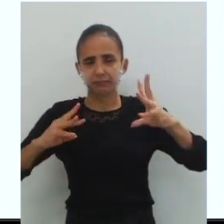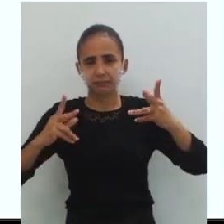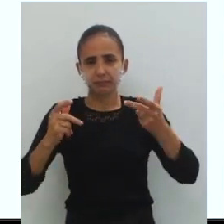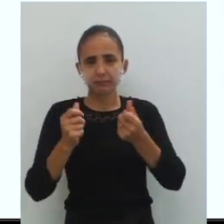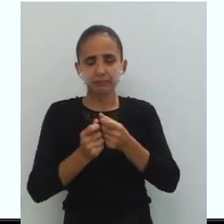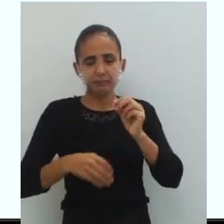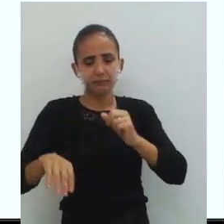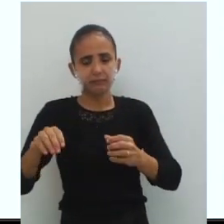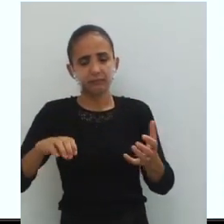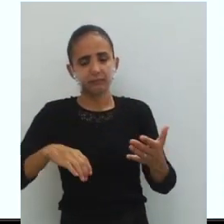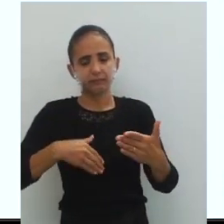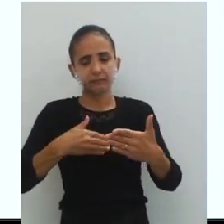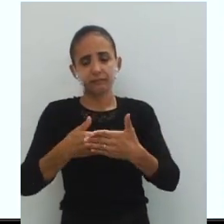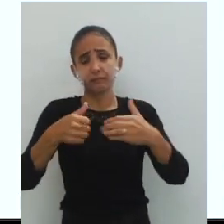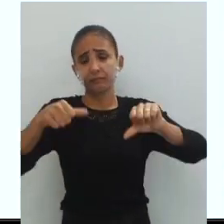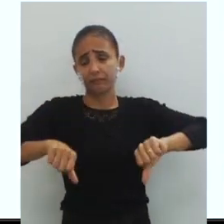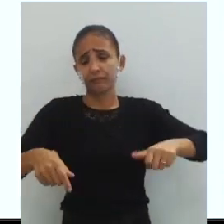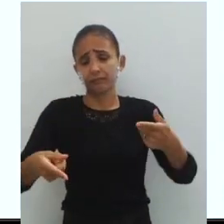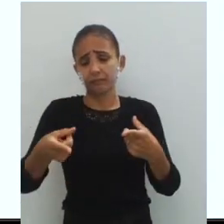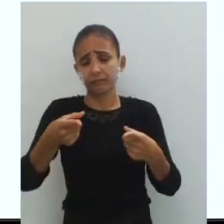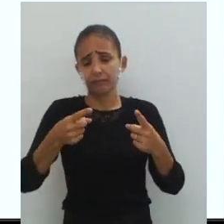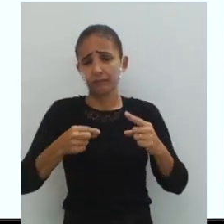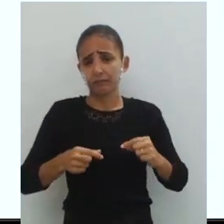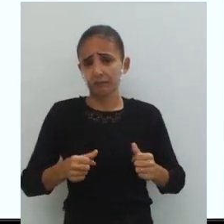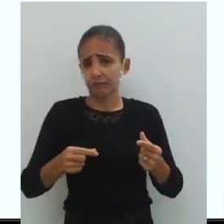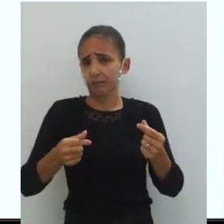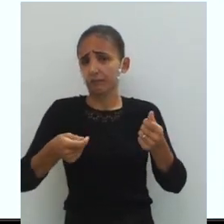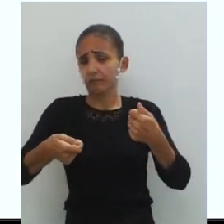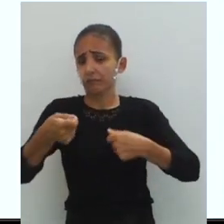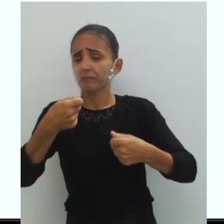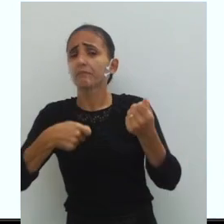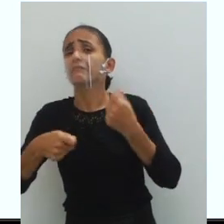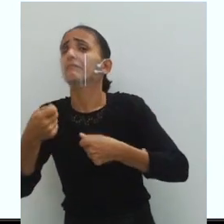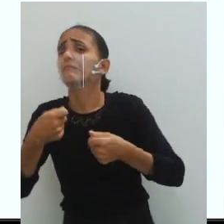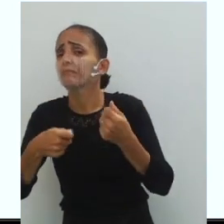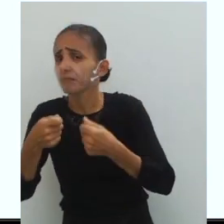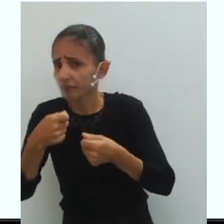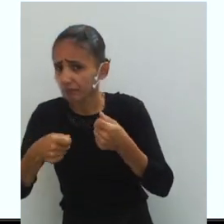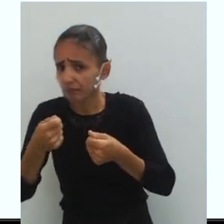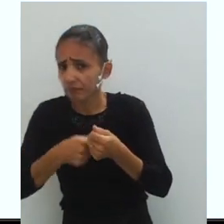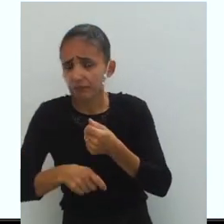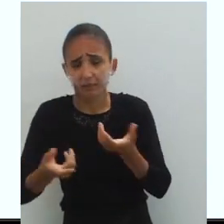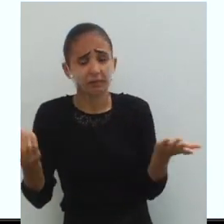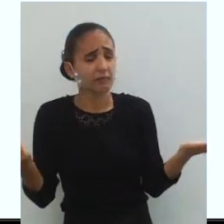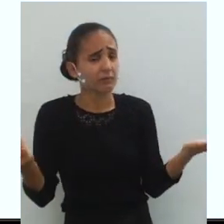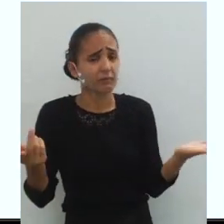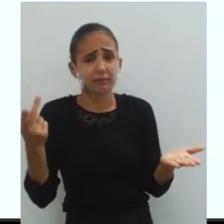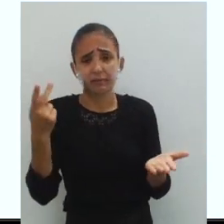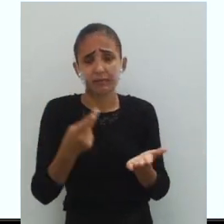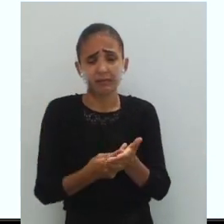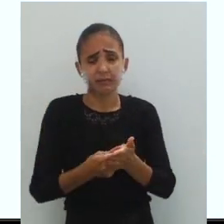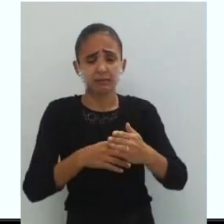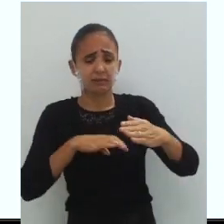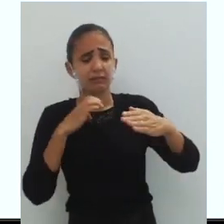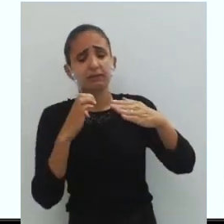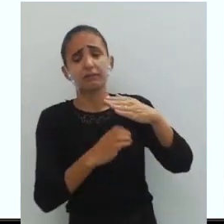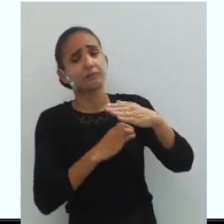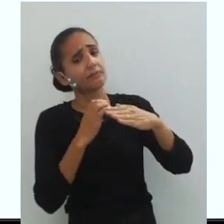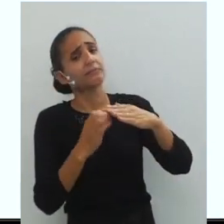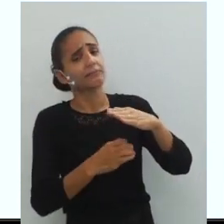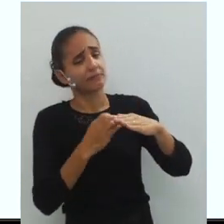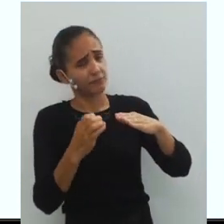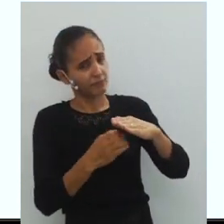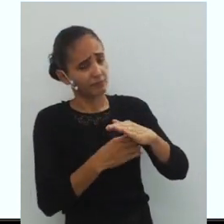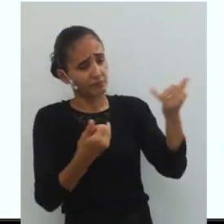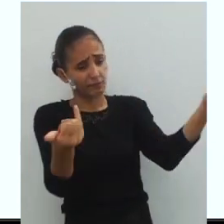crise financeira e econômica que vai colocar em questão a lógica da indústria, que diz o